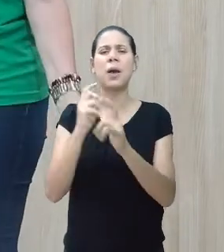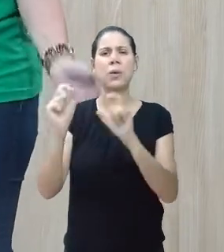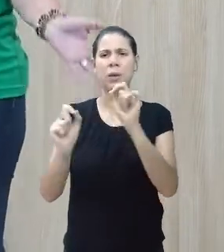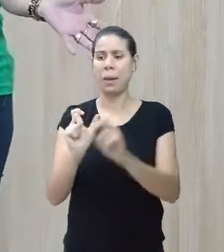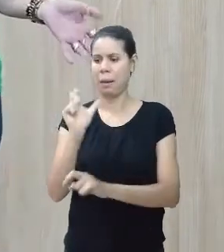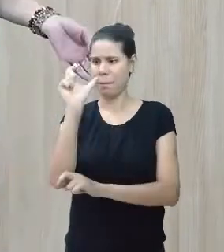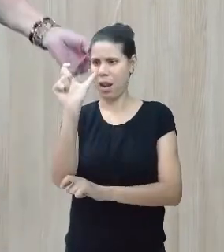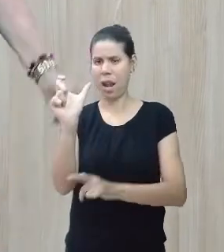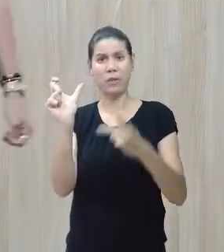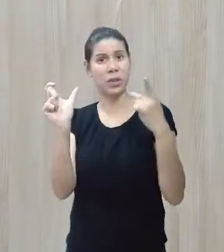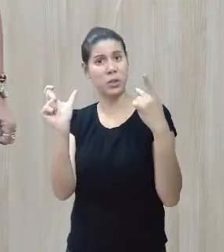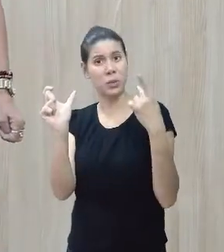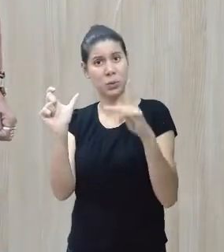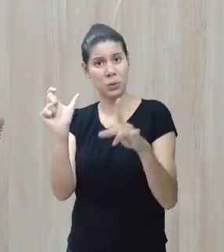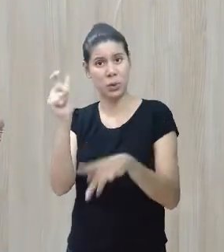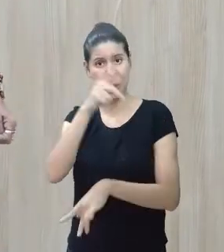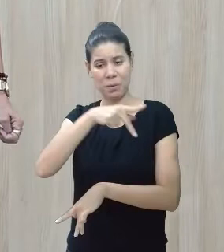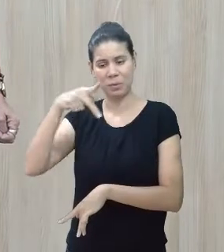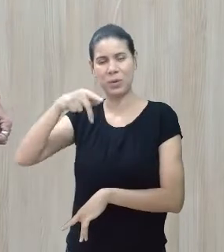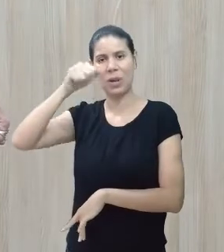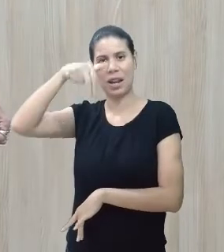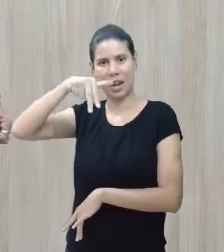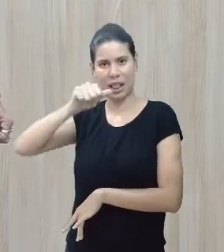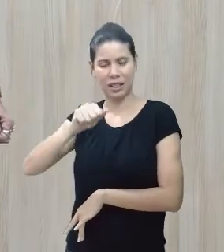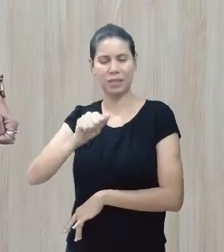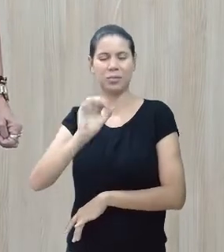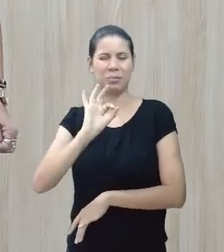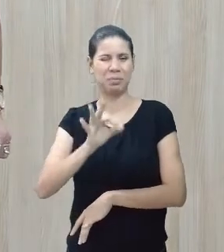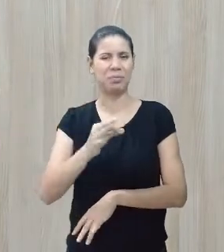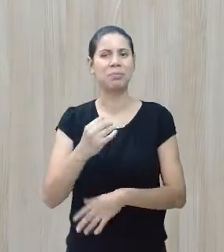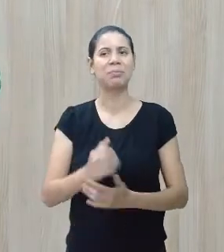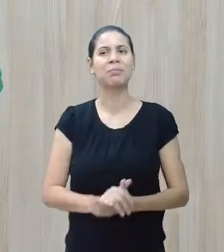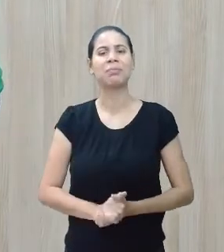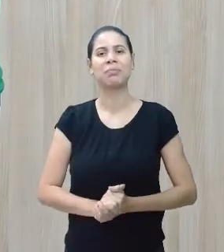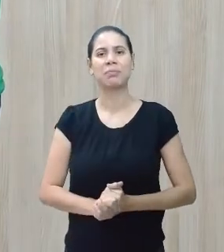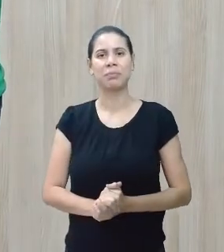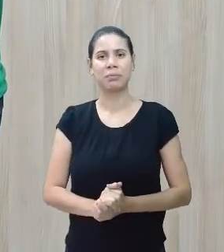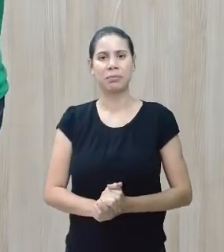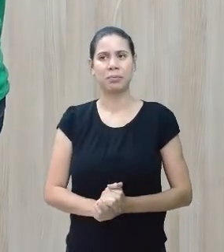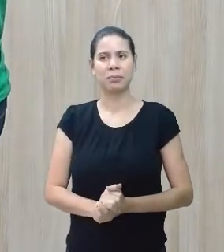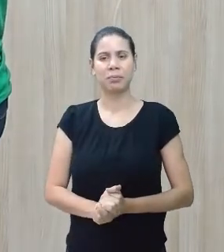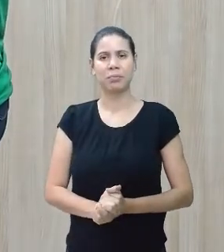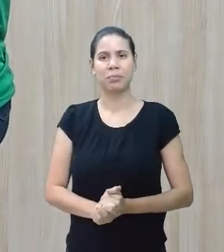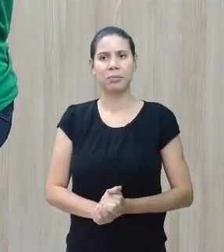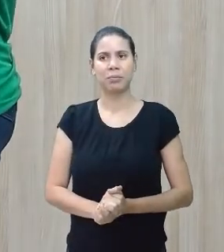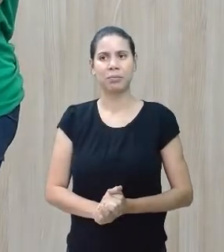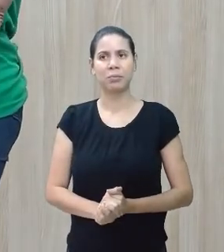Sua, professora Ana Zaidan. Vamos lá?